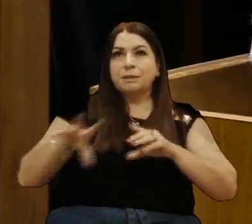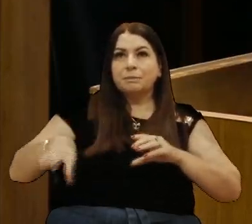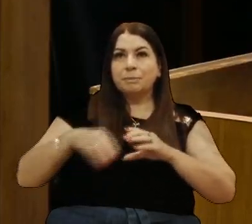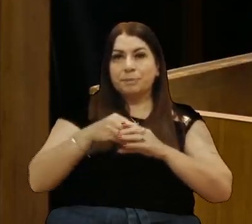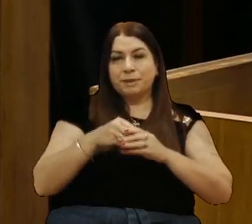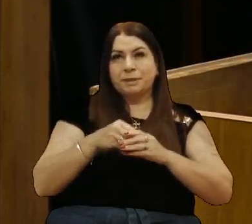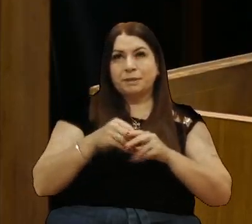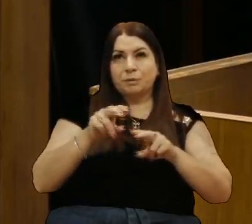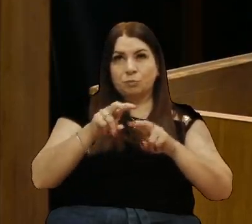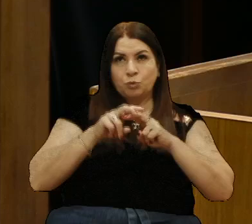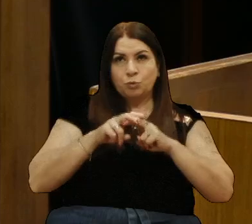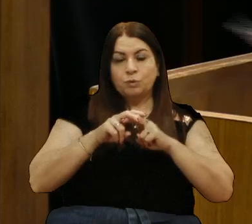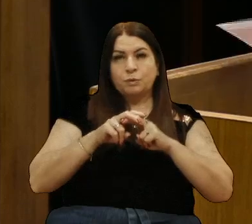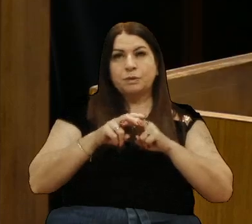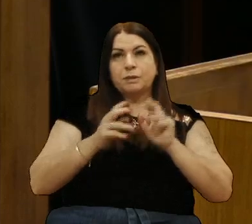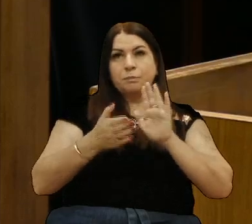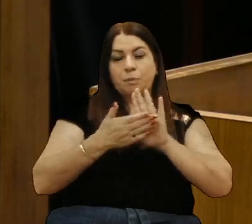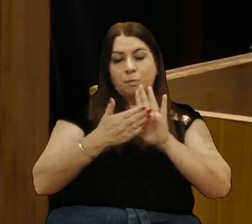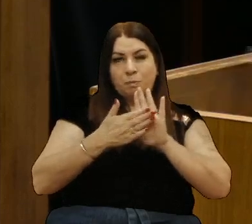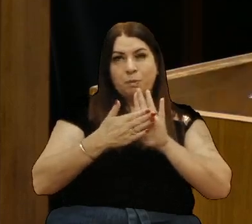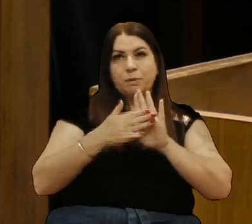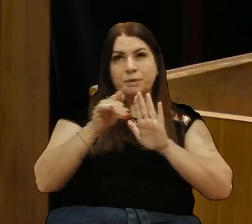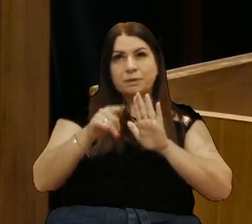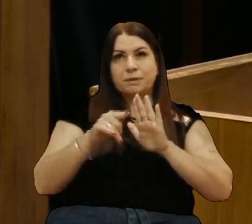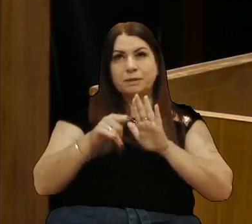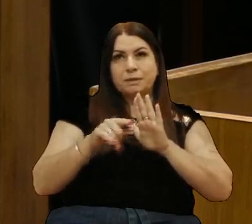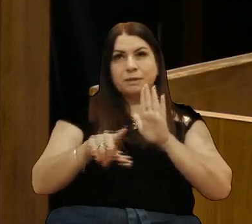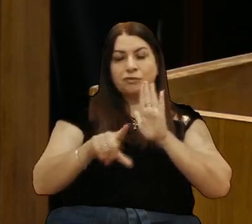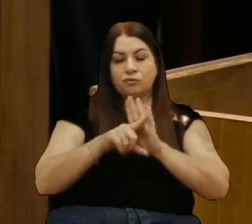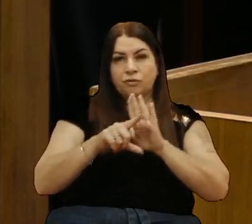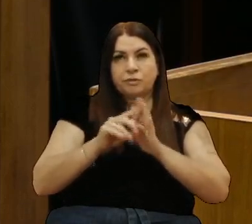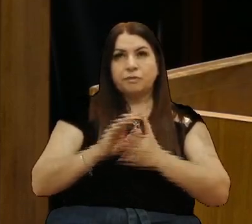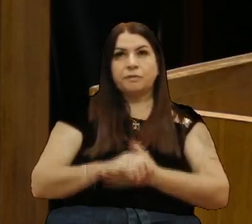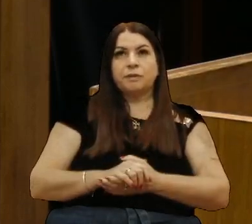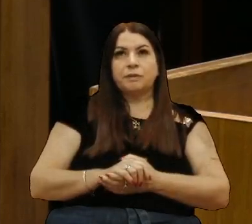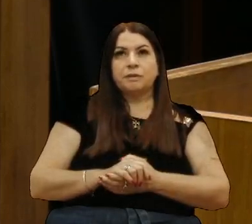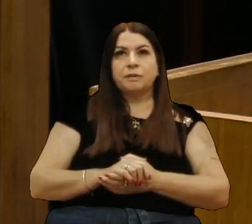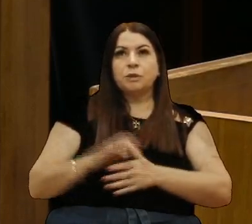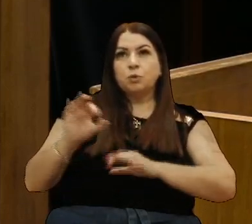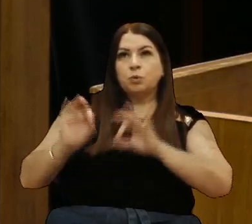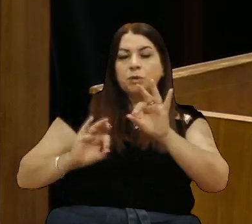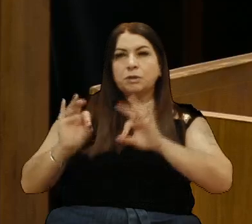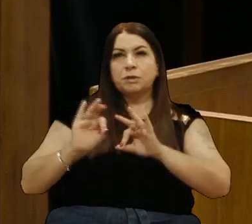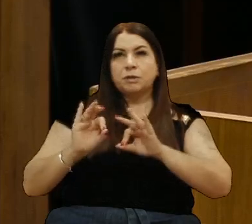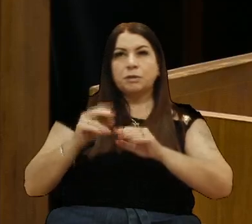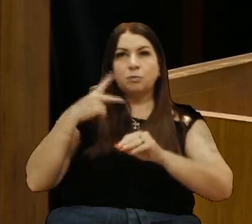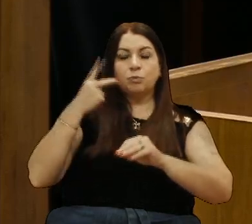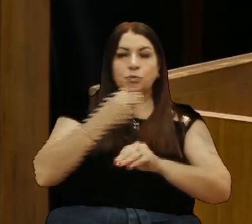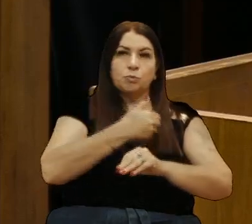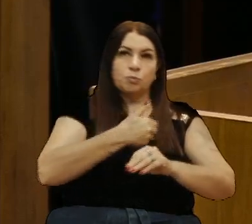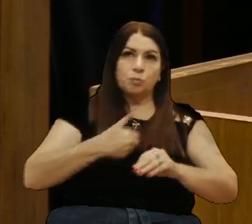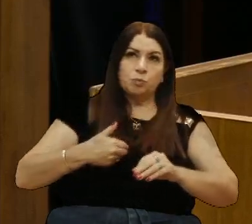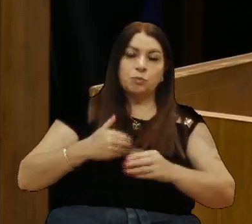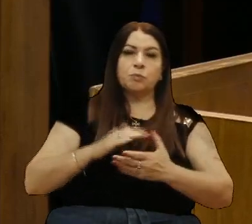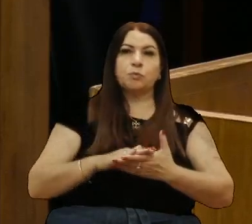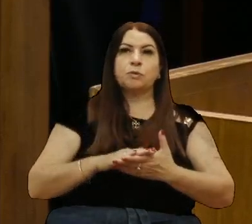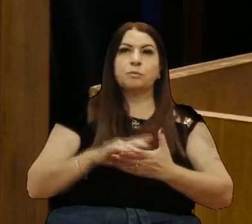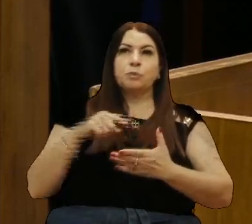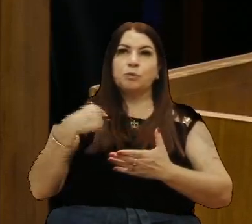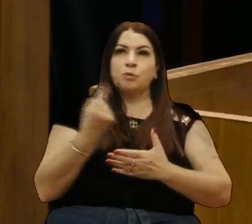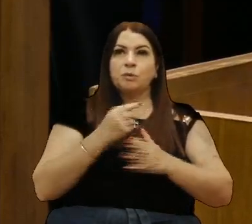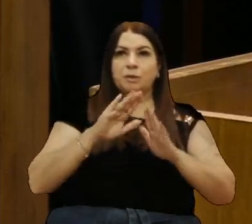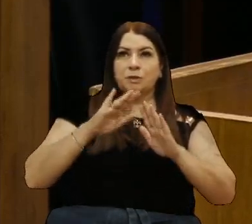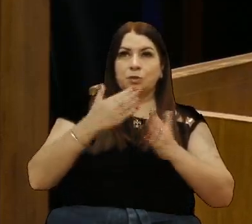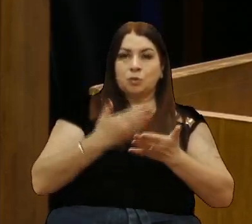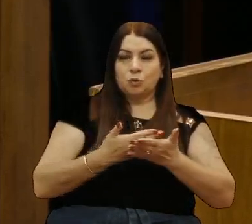pertencentes. Por isso, a gente propôs, então, essa legislação que organiza as políticas públicas para as nossas